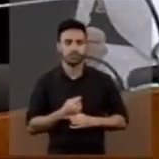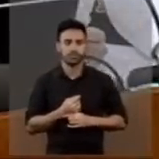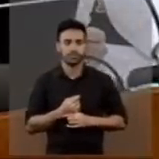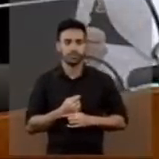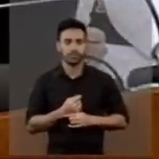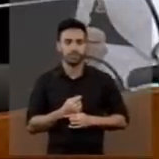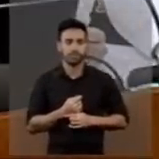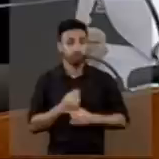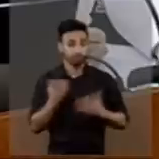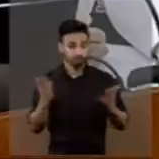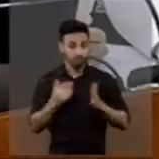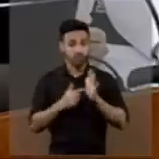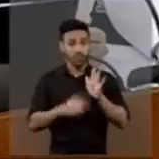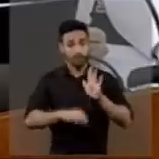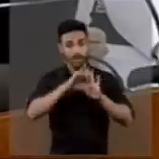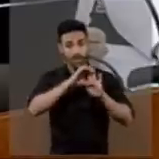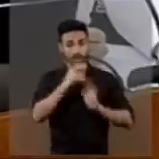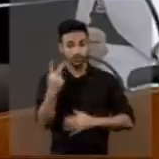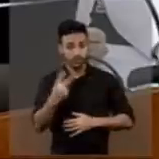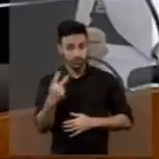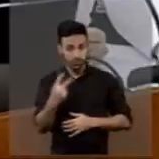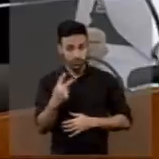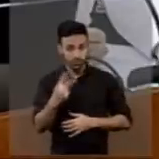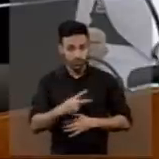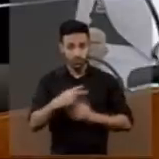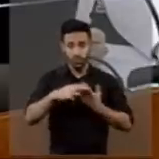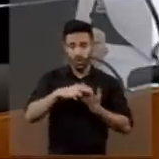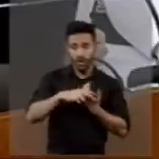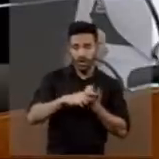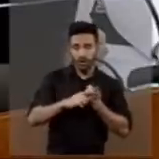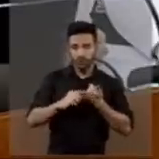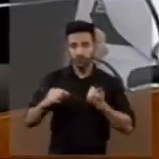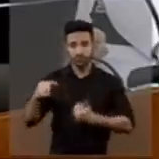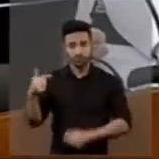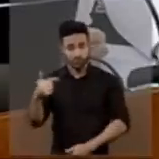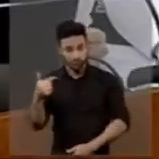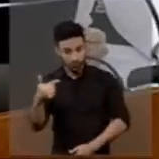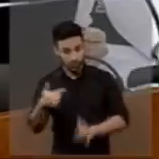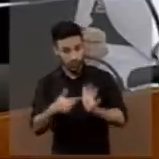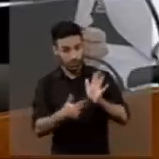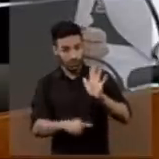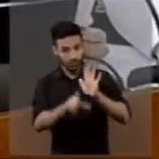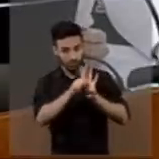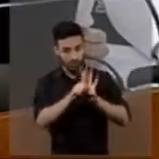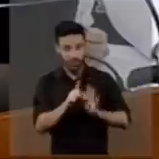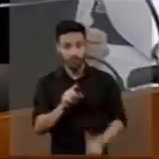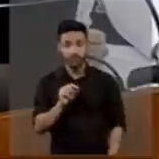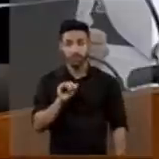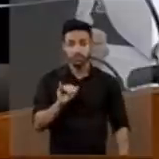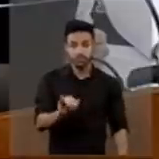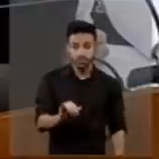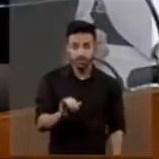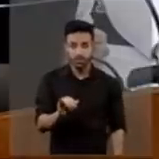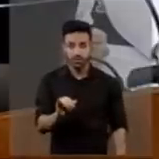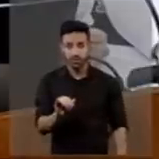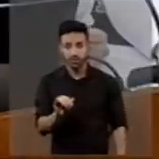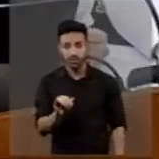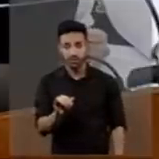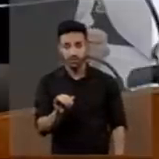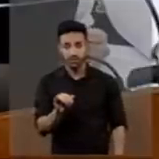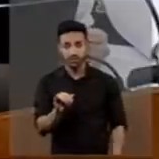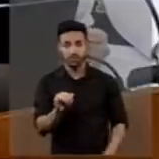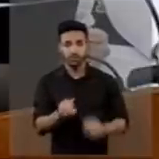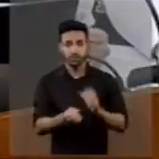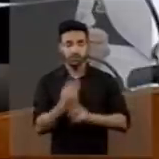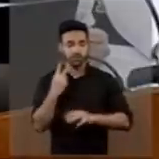termos agora do parágrafo 2º, o artigo 2º da lei, se a receita intimar para